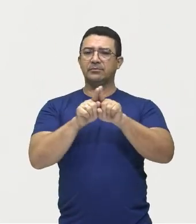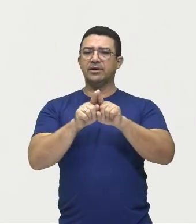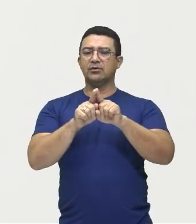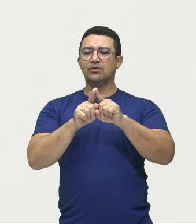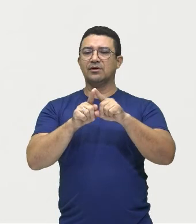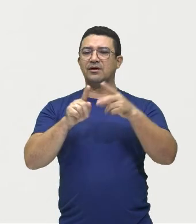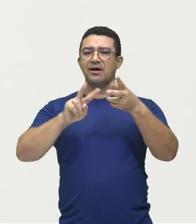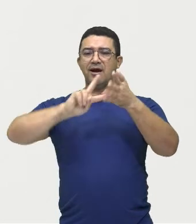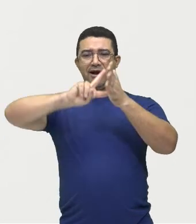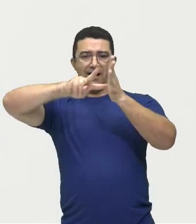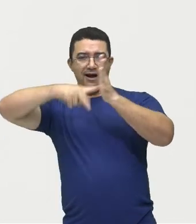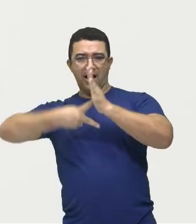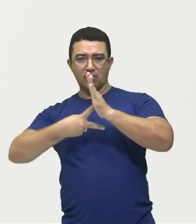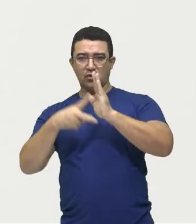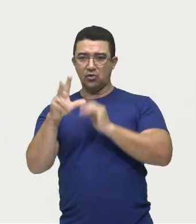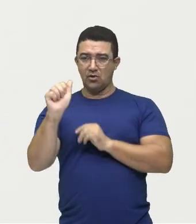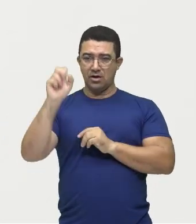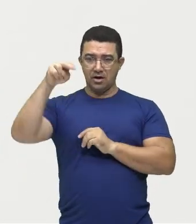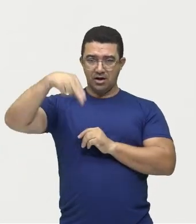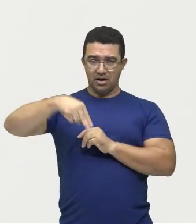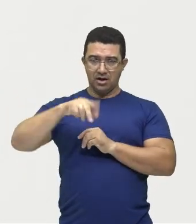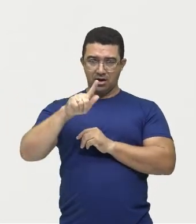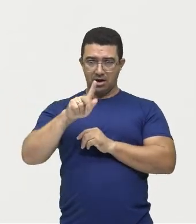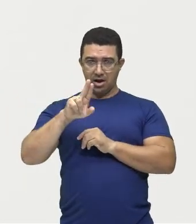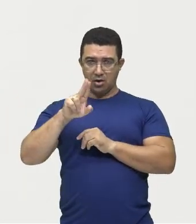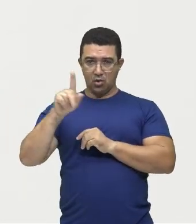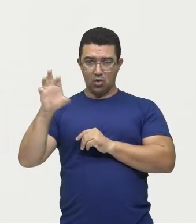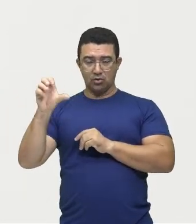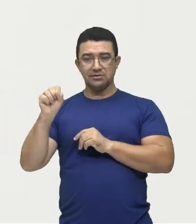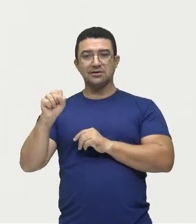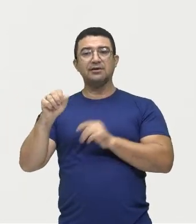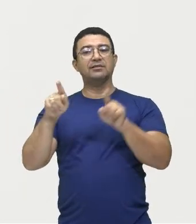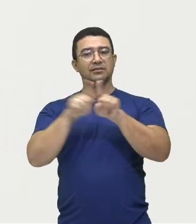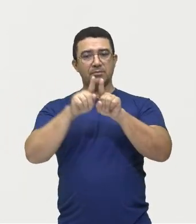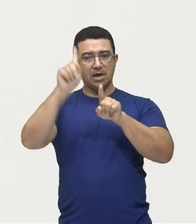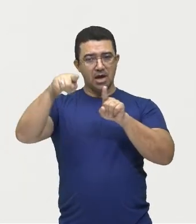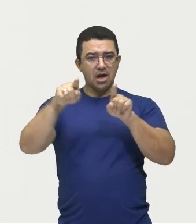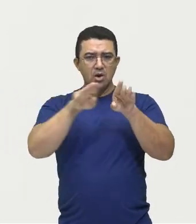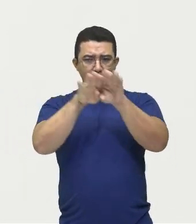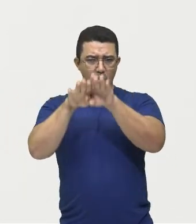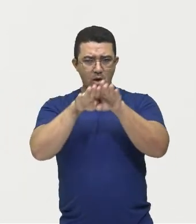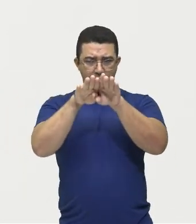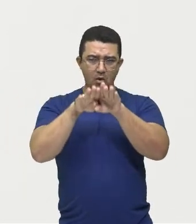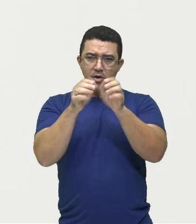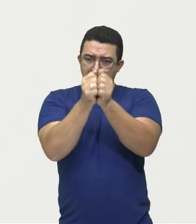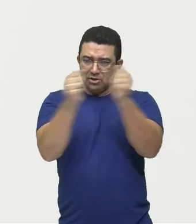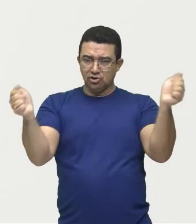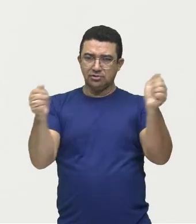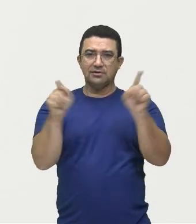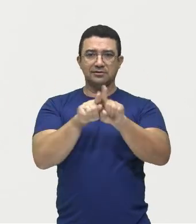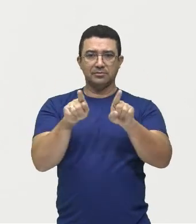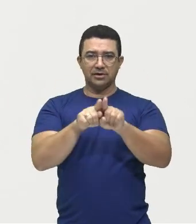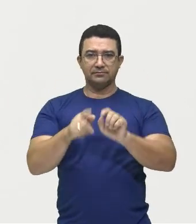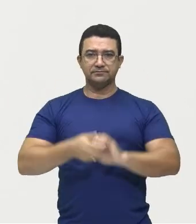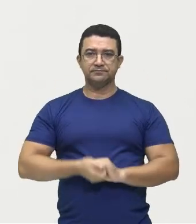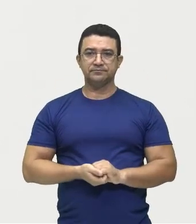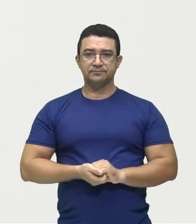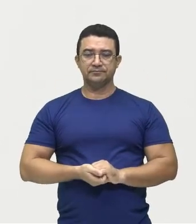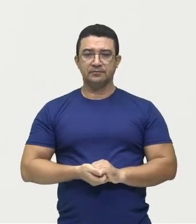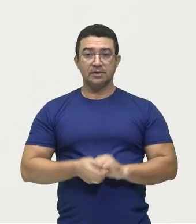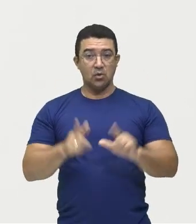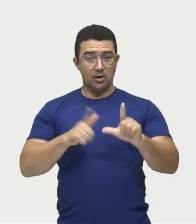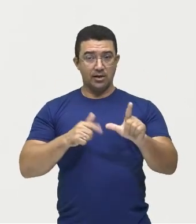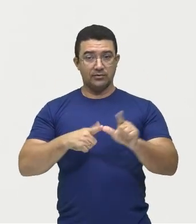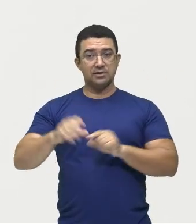os ângulos são iguais também, tem a mesma medida, tá certo? Então, letra